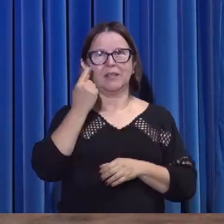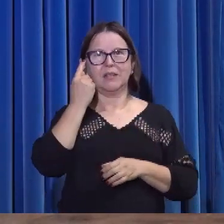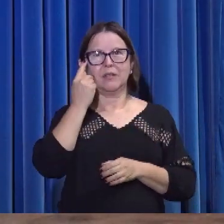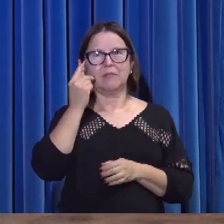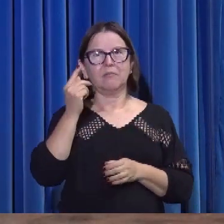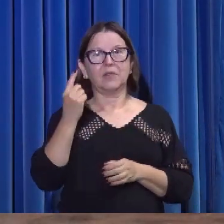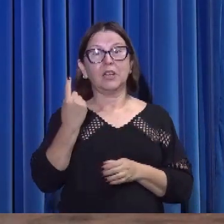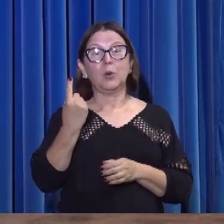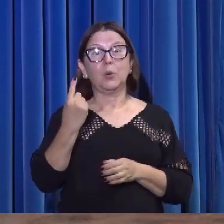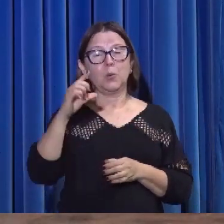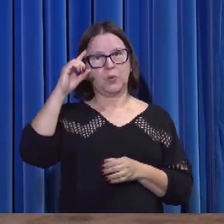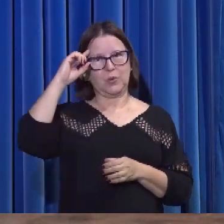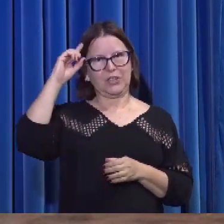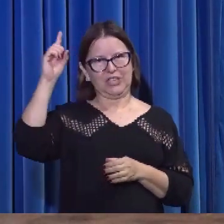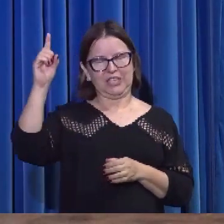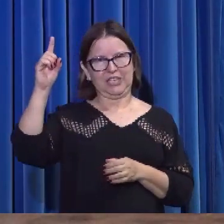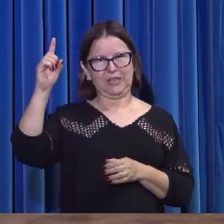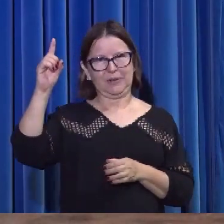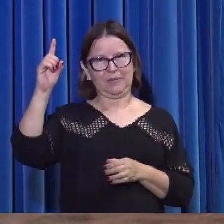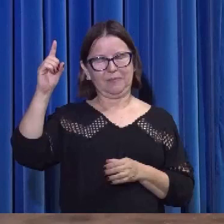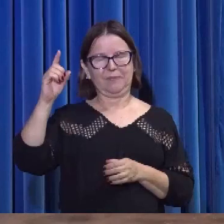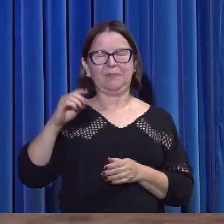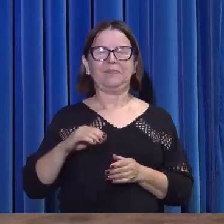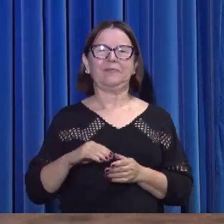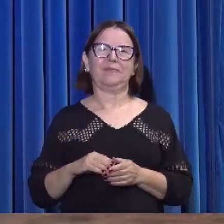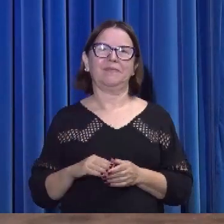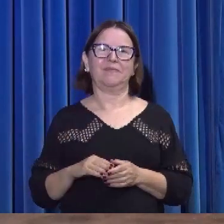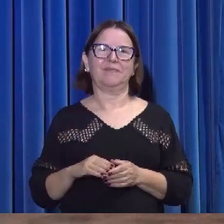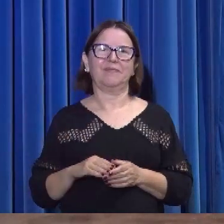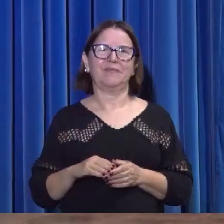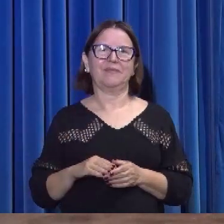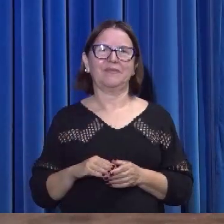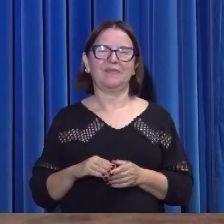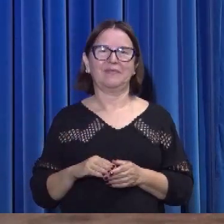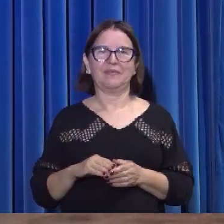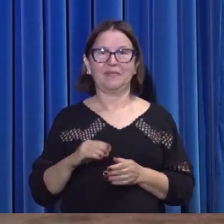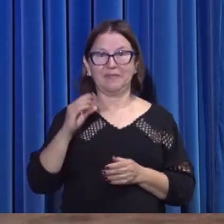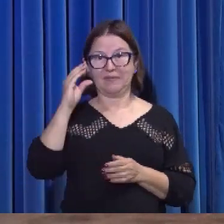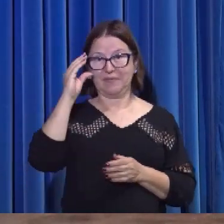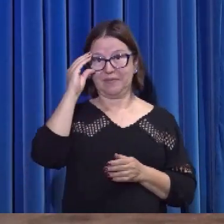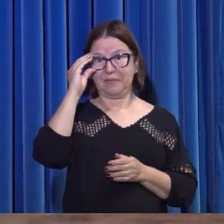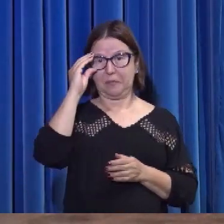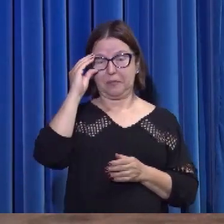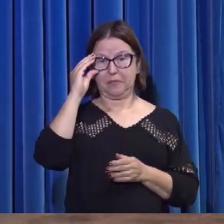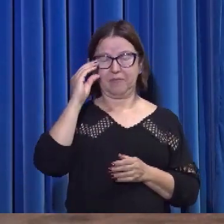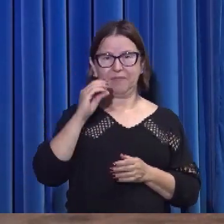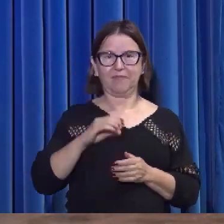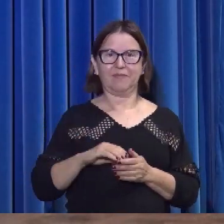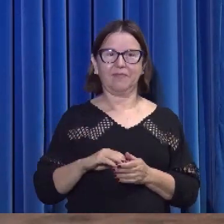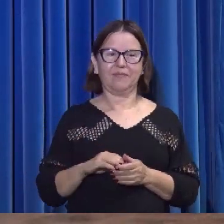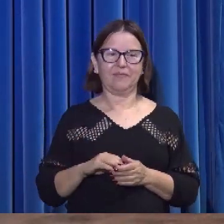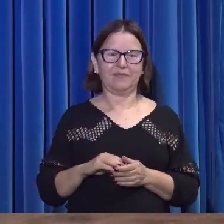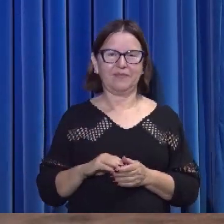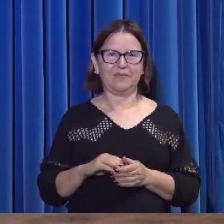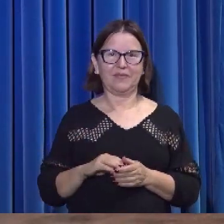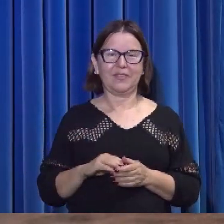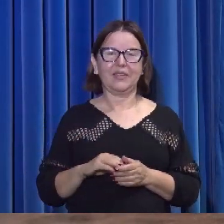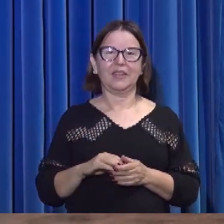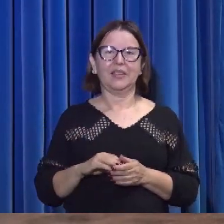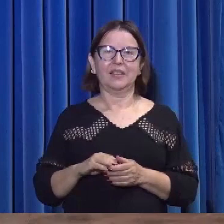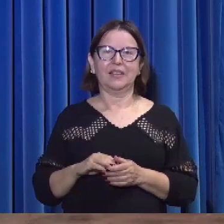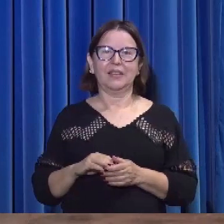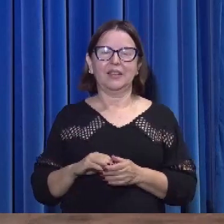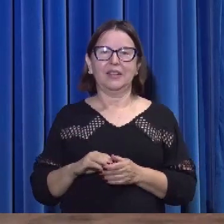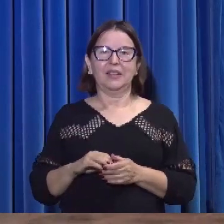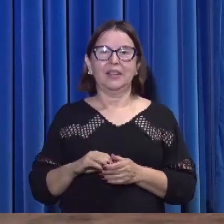dar a visitação especial, como ele fez com Estevão, para você. E ali você vai poder, mesmo em face